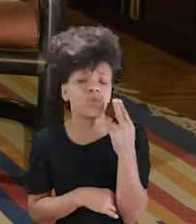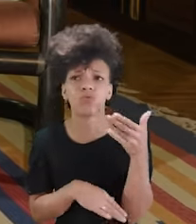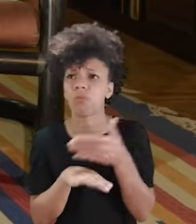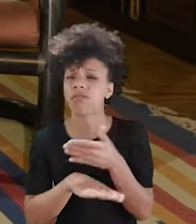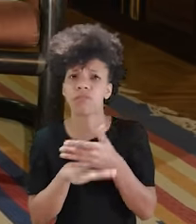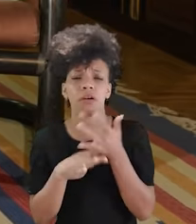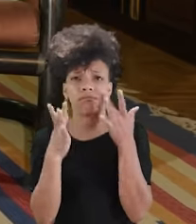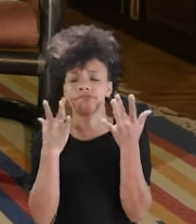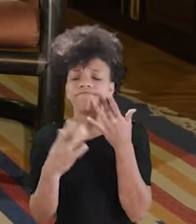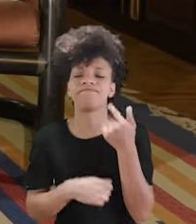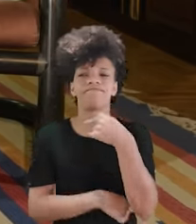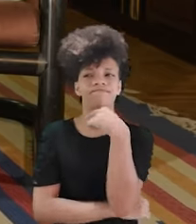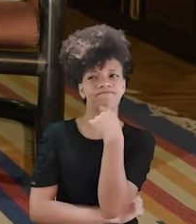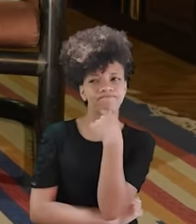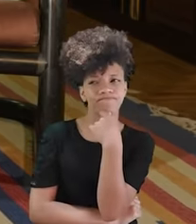tem vó